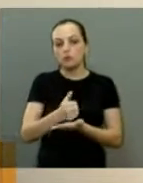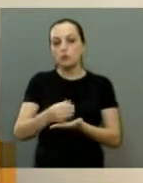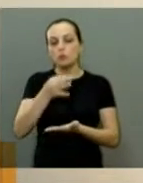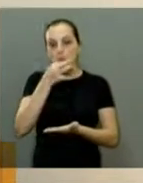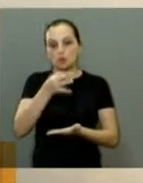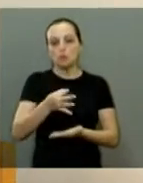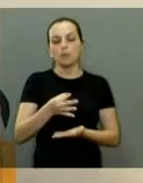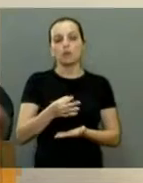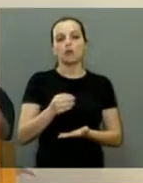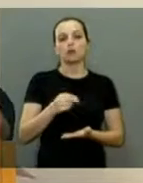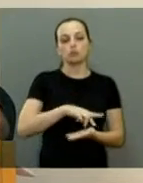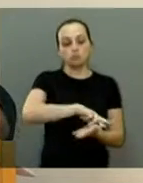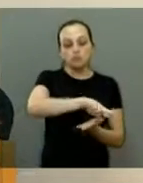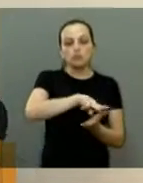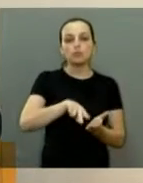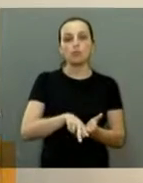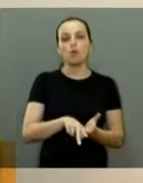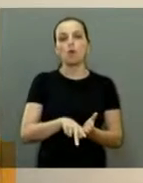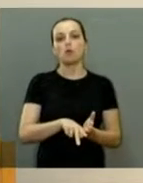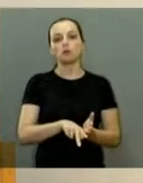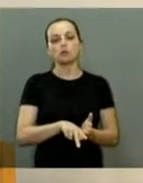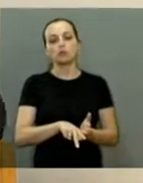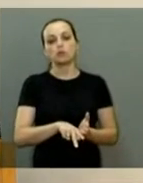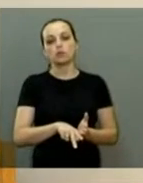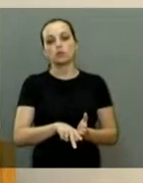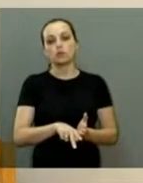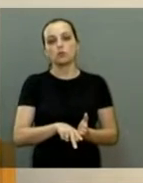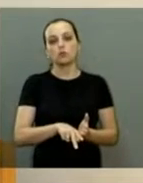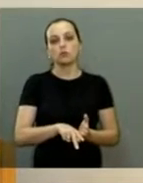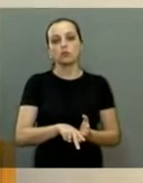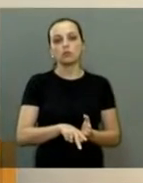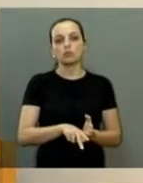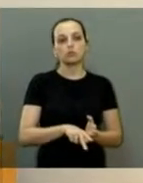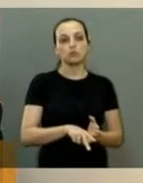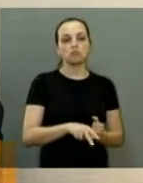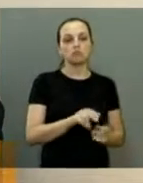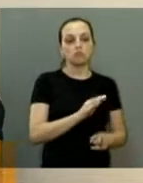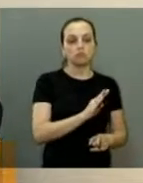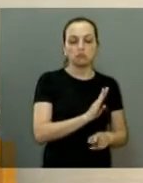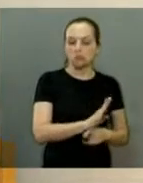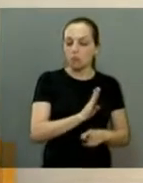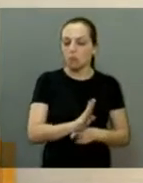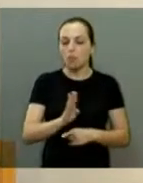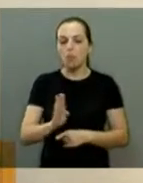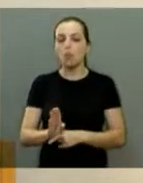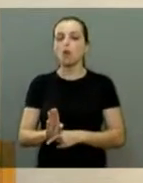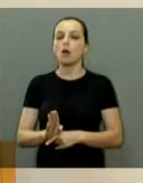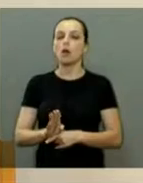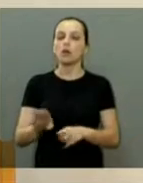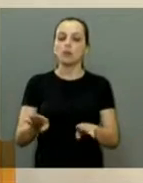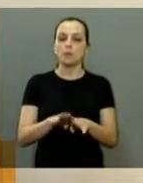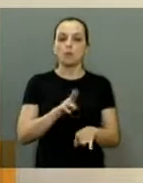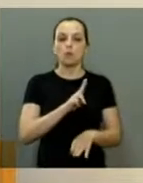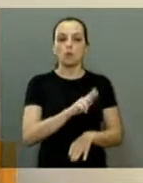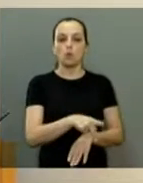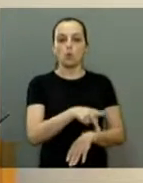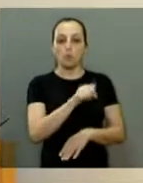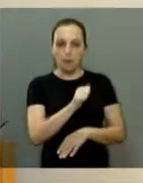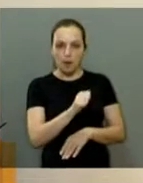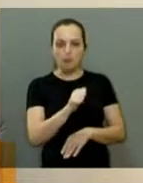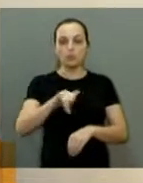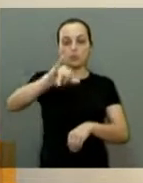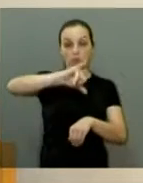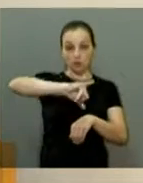vários é curativo sus e também da opa central e da upa da vila alpina